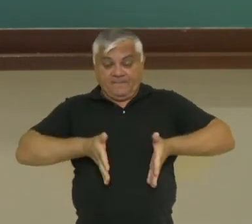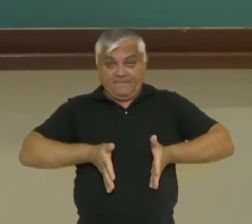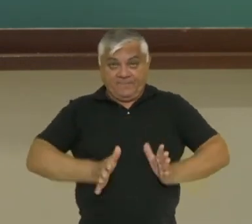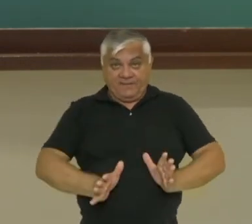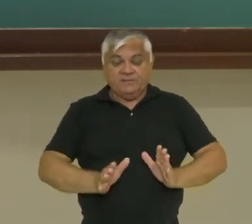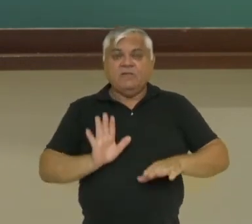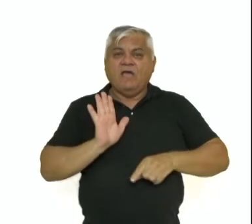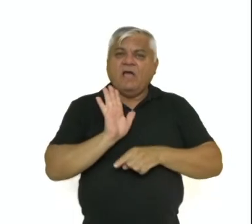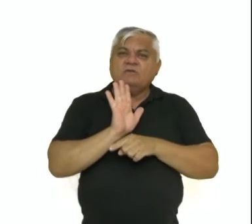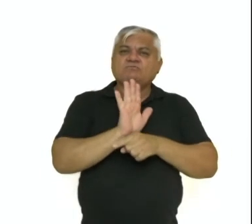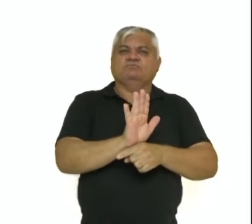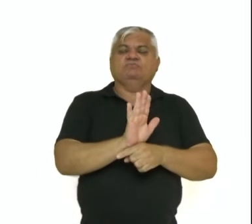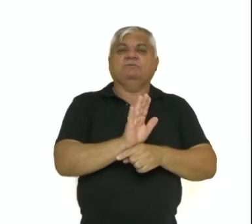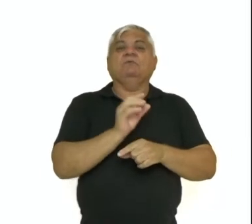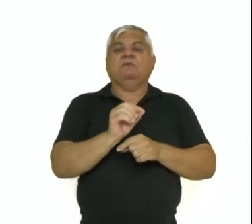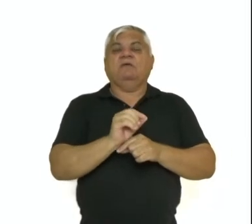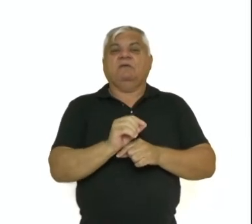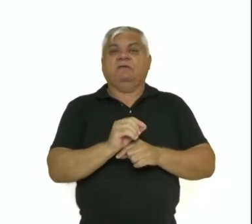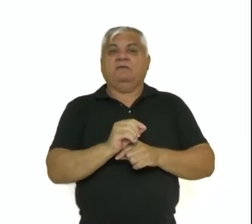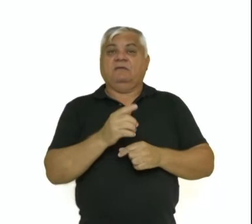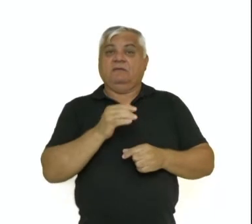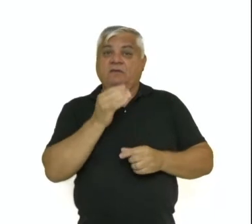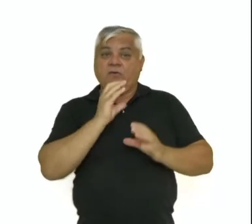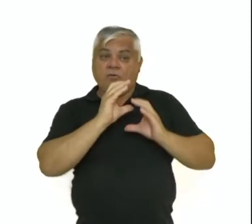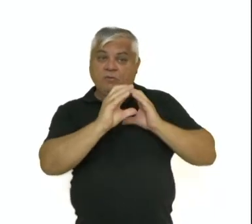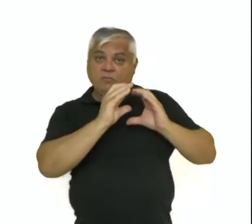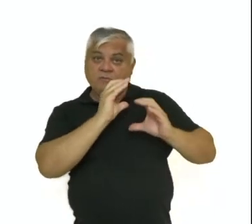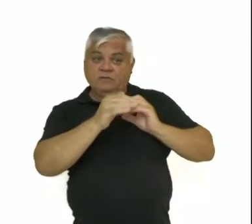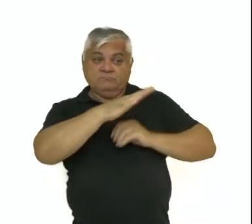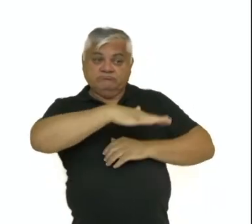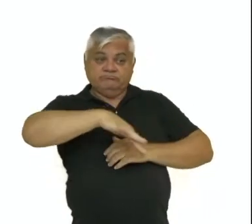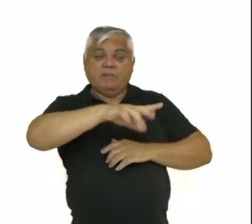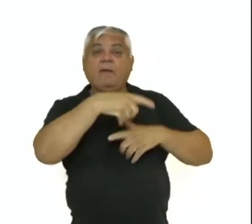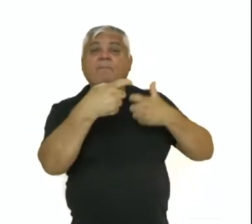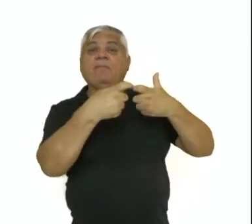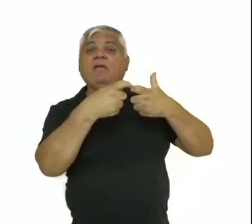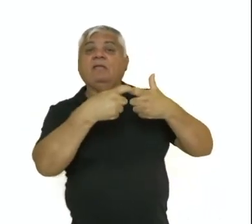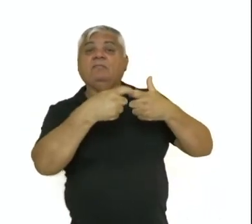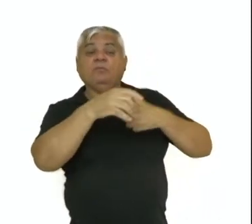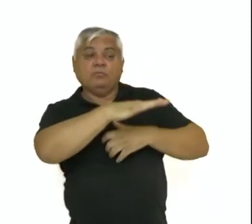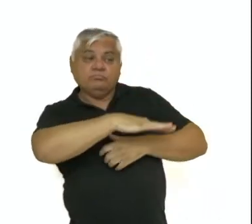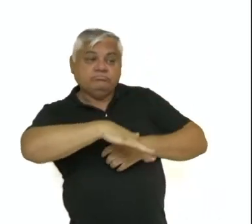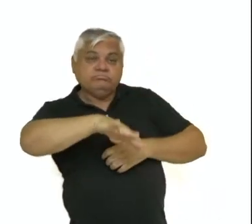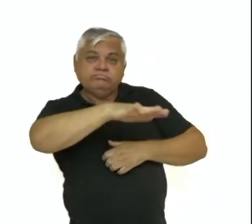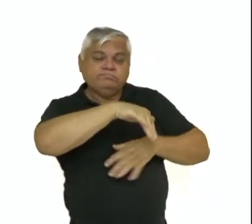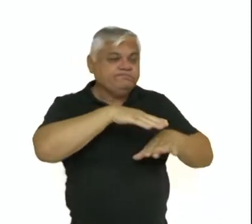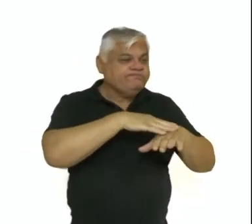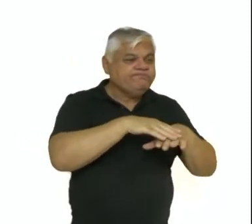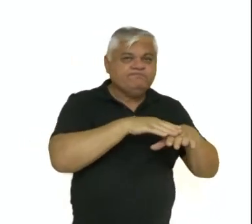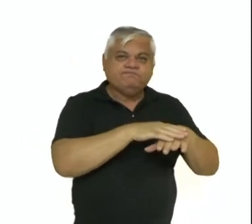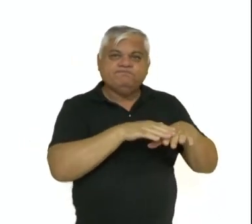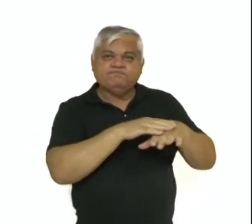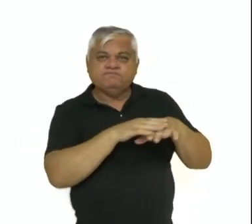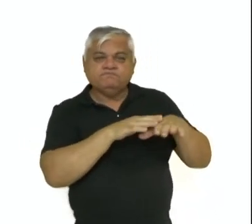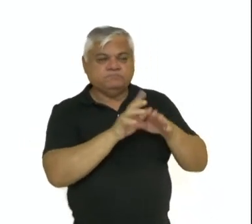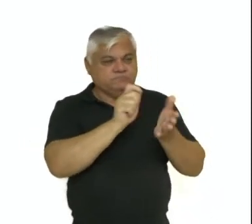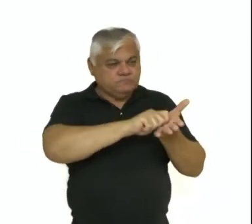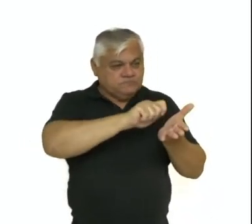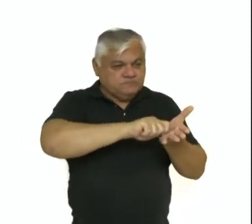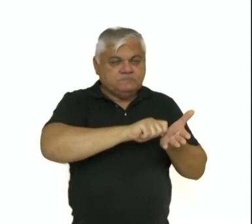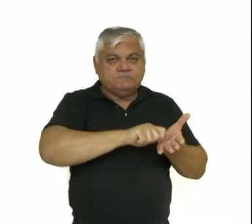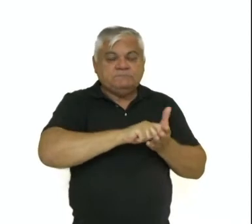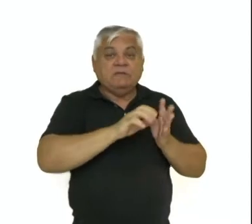na comunicação entre a gestante e os profissionais que farão o parto. Nele fica registrado todo